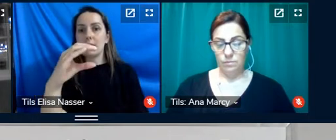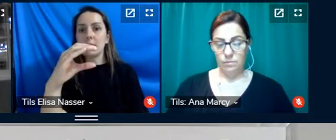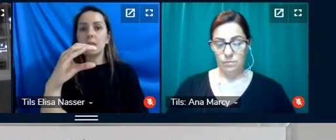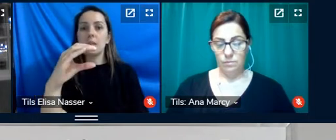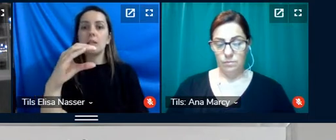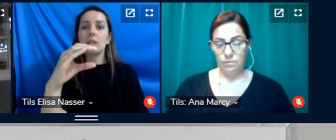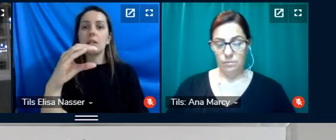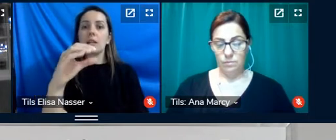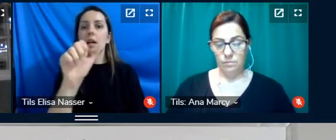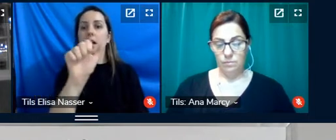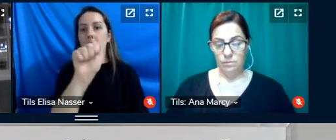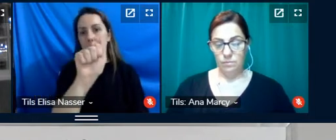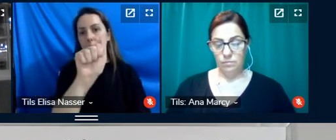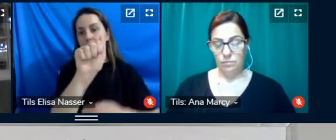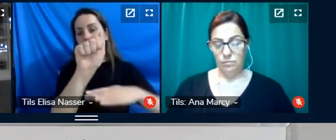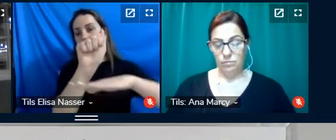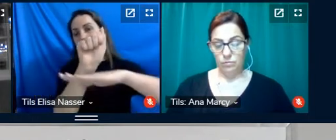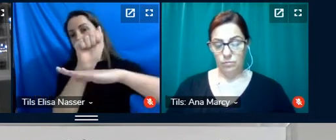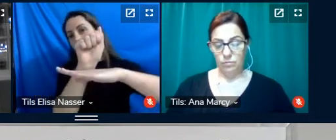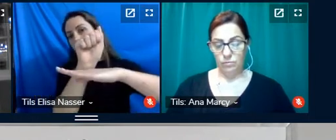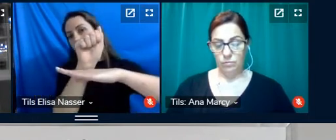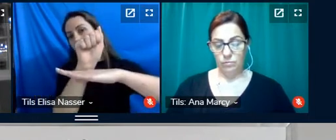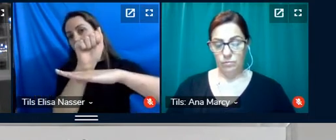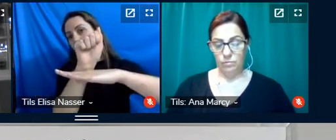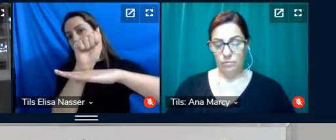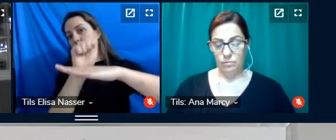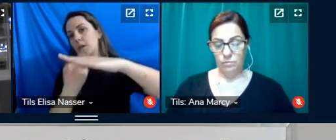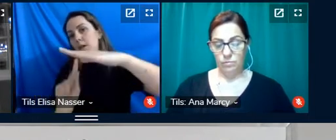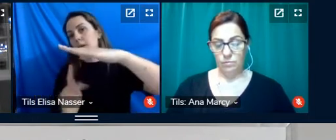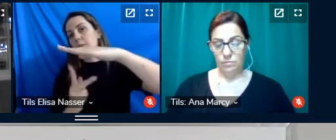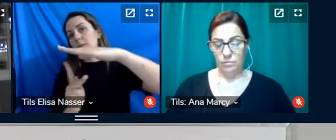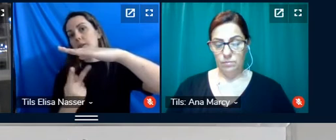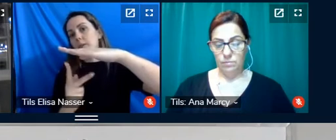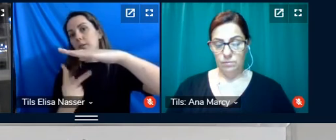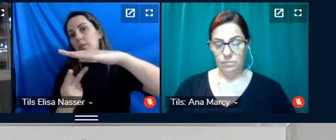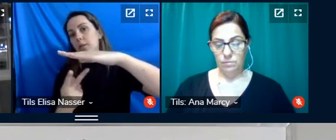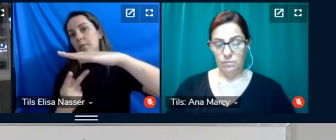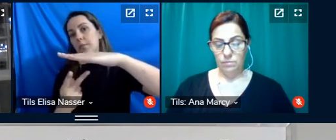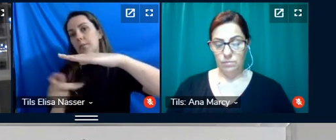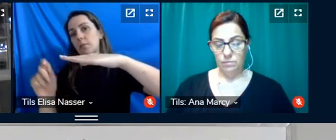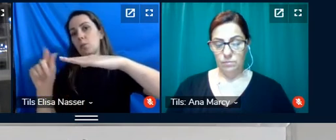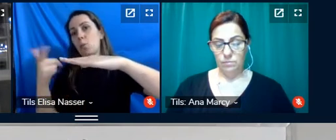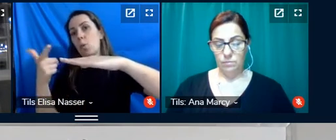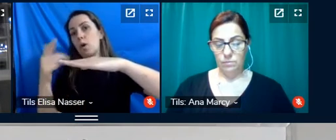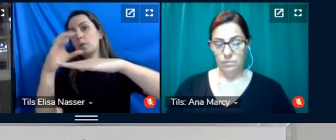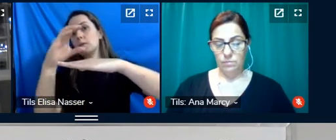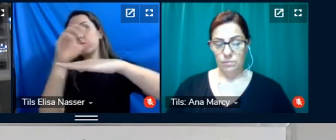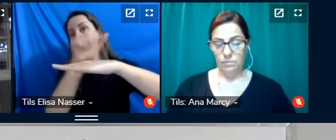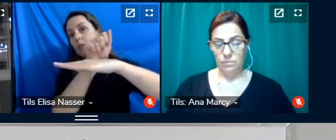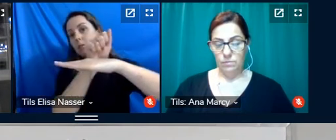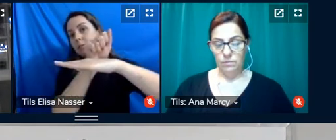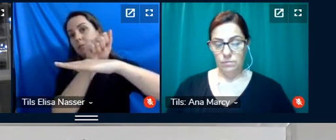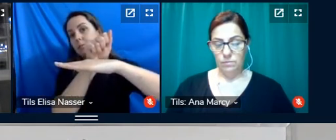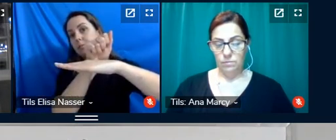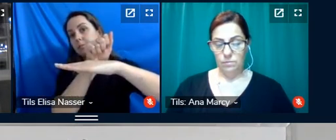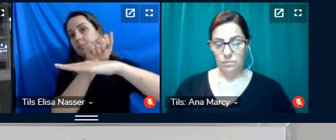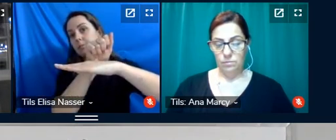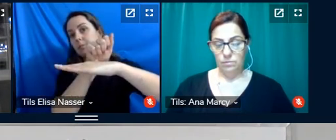quê? Cateto adjacente dividido pela hipotenusa. Quem é o cateto adjacente? É